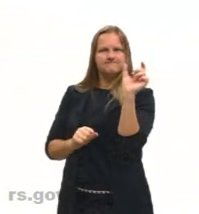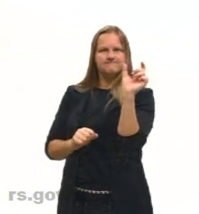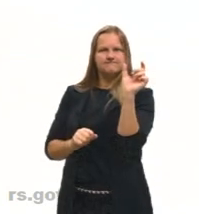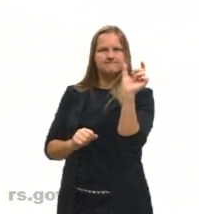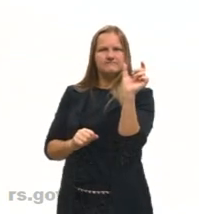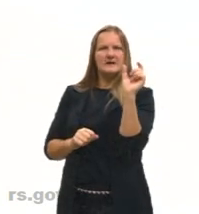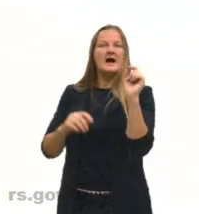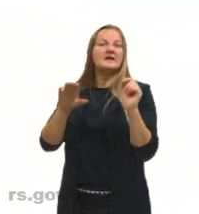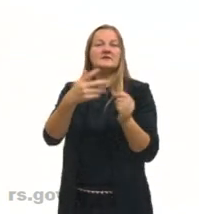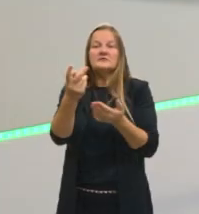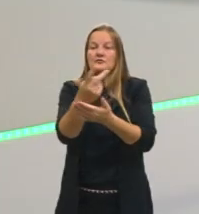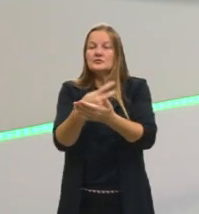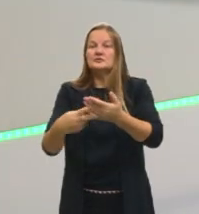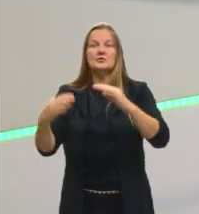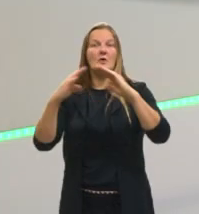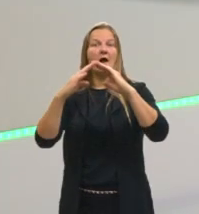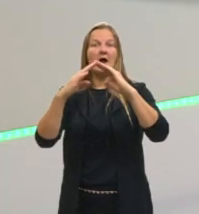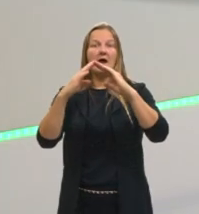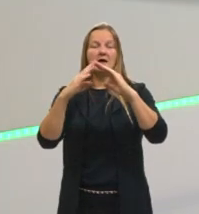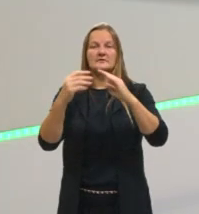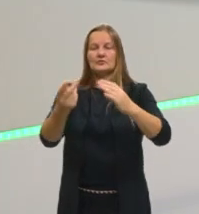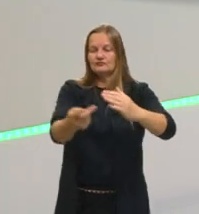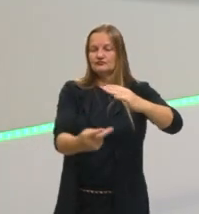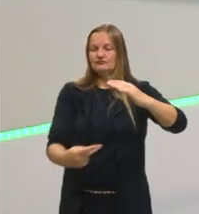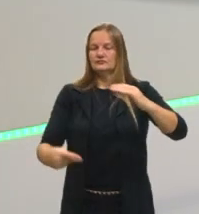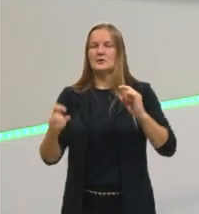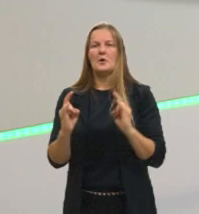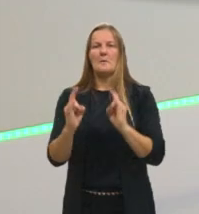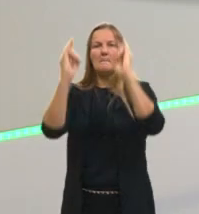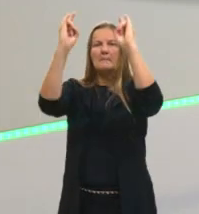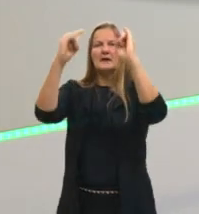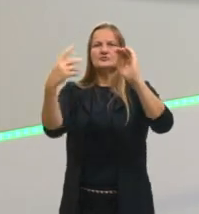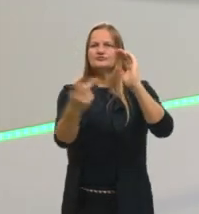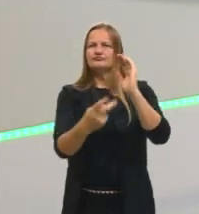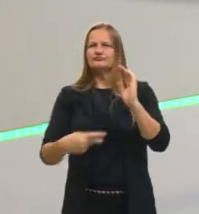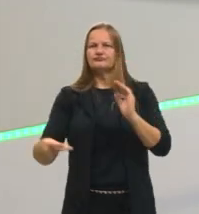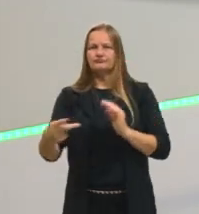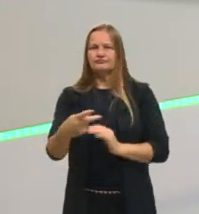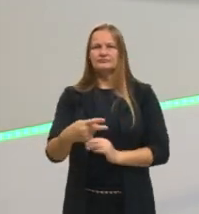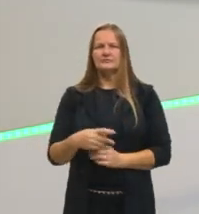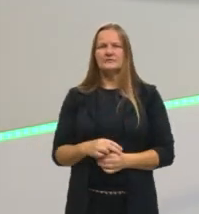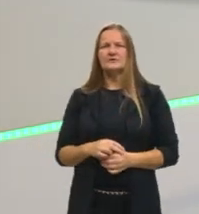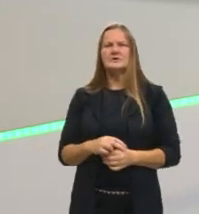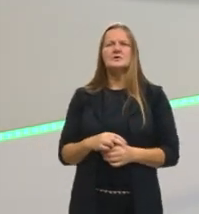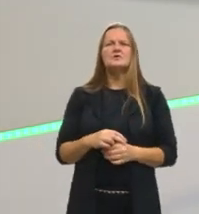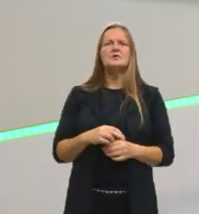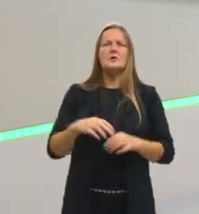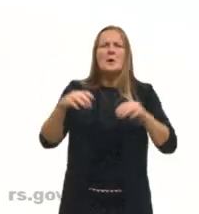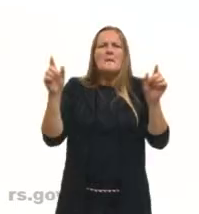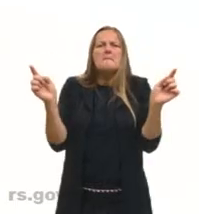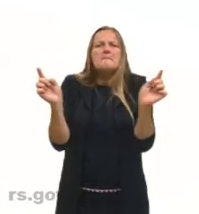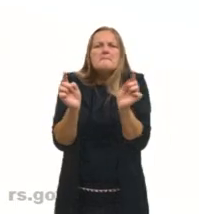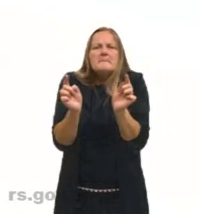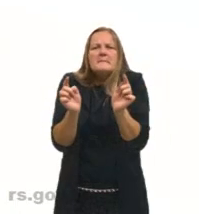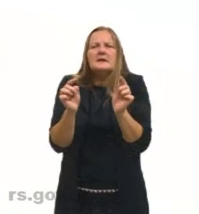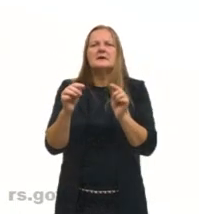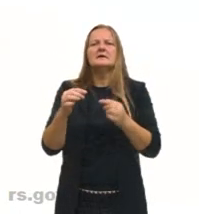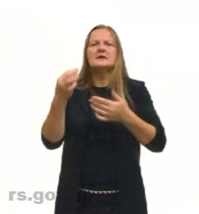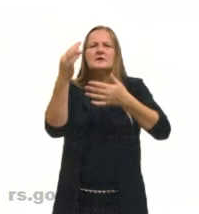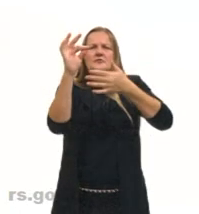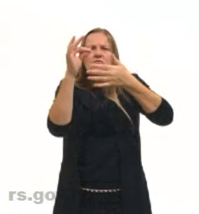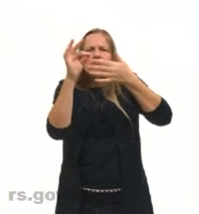uma casa né de um apartamento tão isso é planta planta então uma área muito pequena com